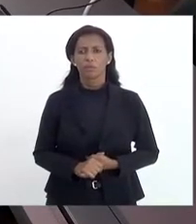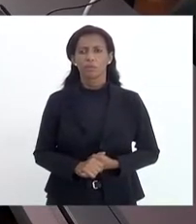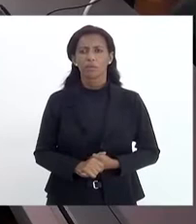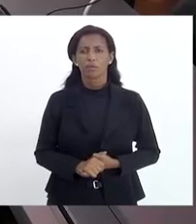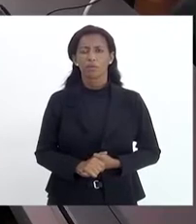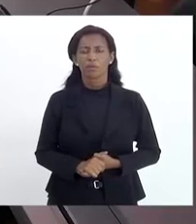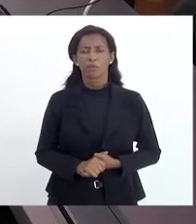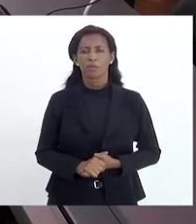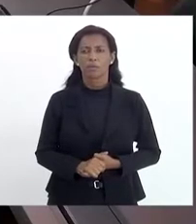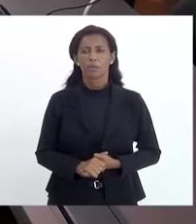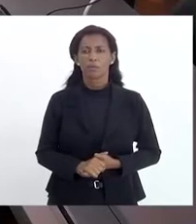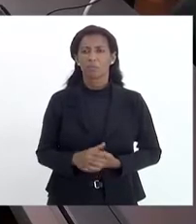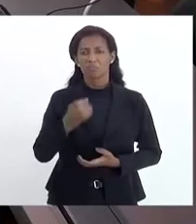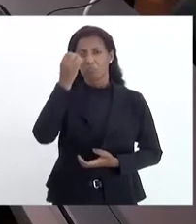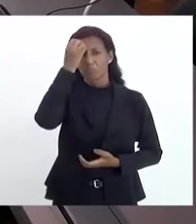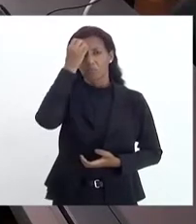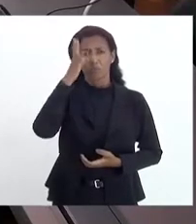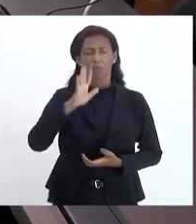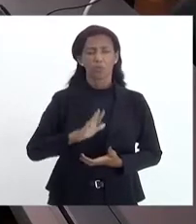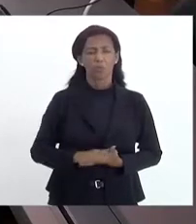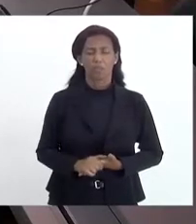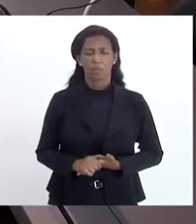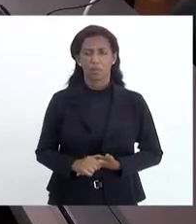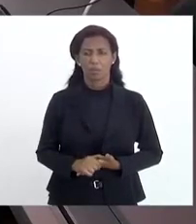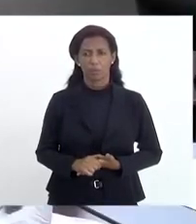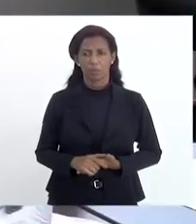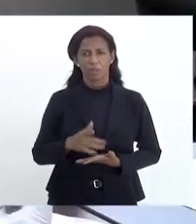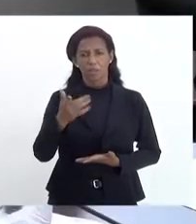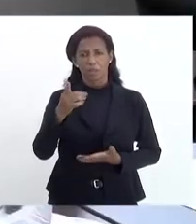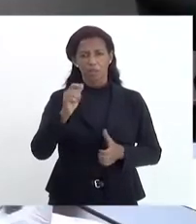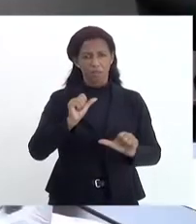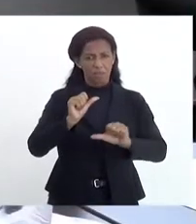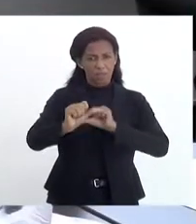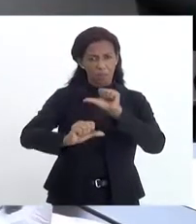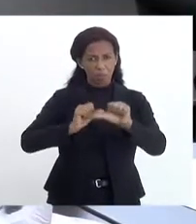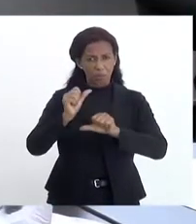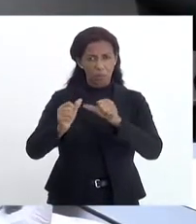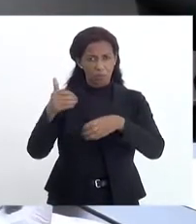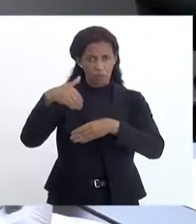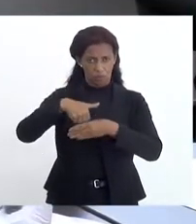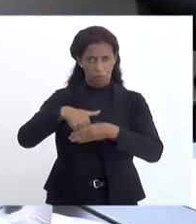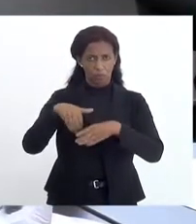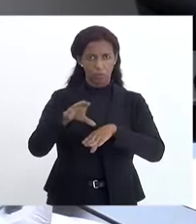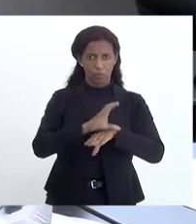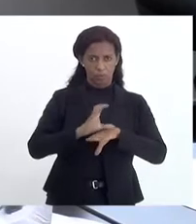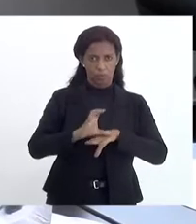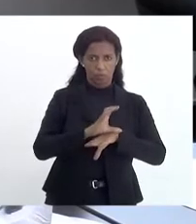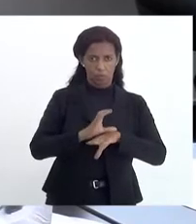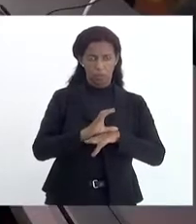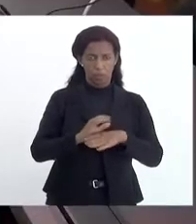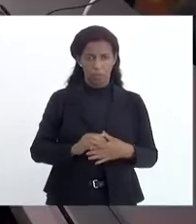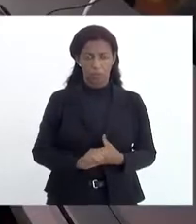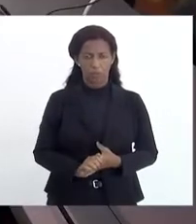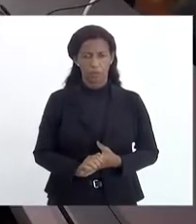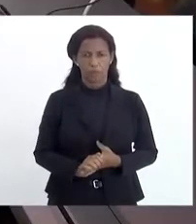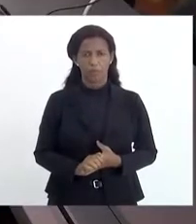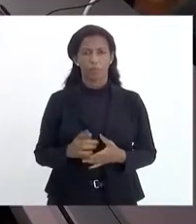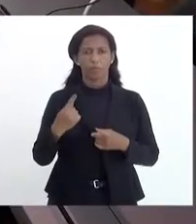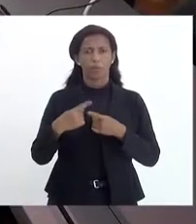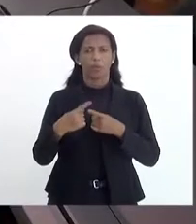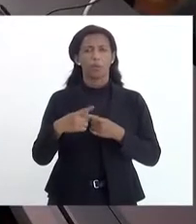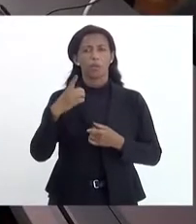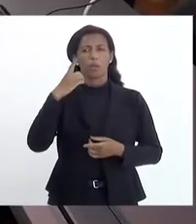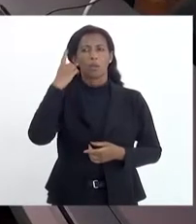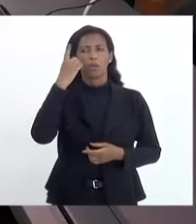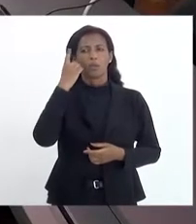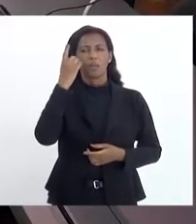Eu não consigo lembrar. E Vossa Excelência, então, está mudando. Estou mudando o voto para constitucionalidade, isso. Porque o deputado Átila Nunes fez uma